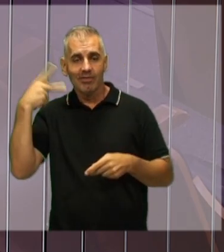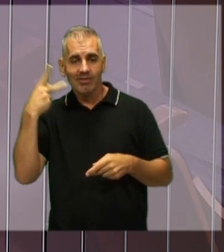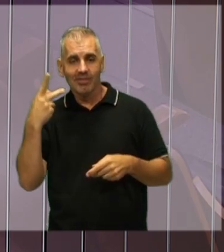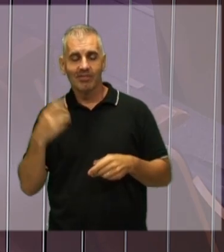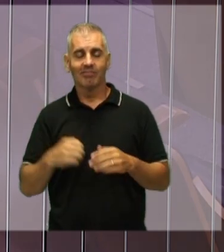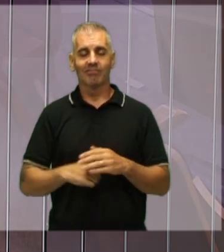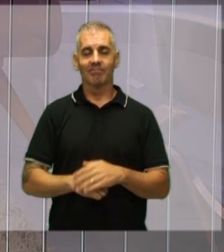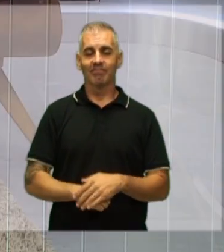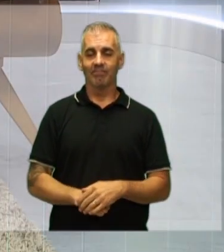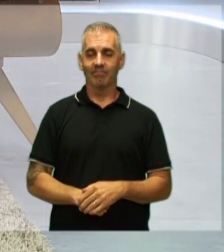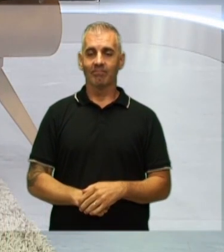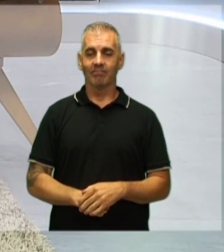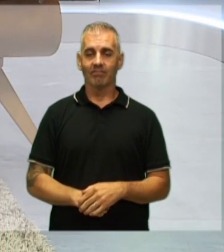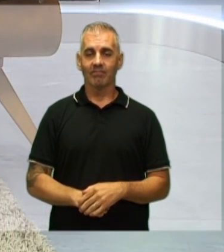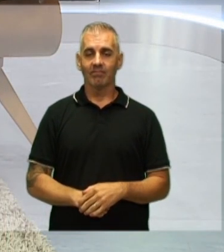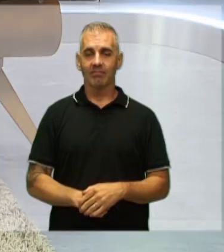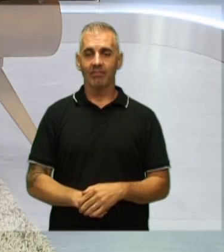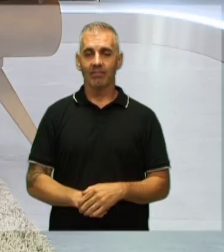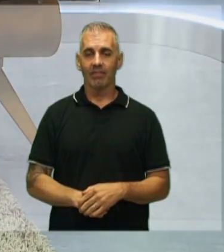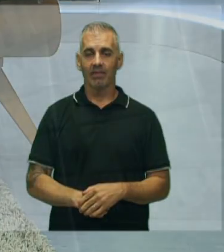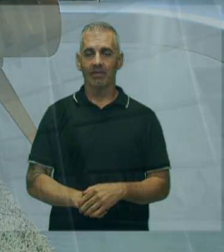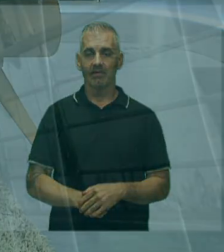mais.